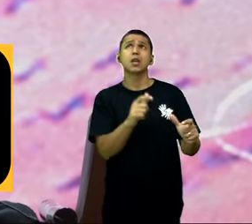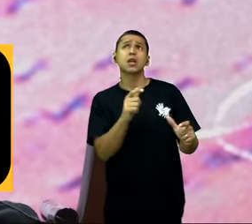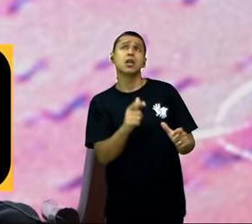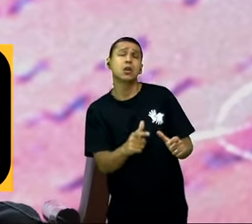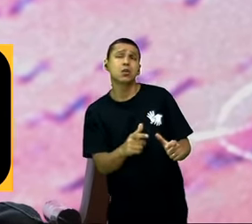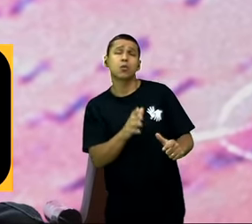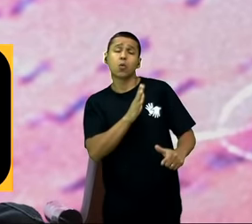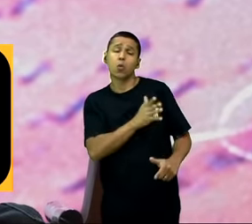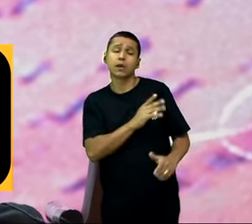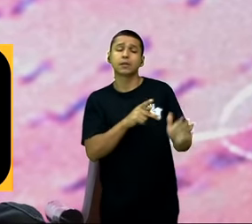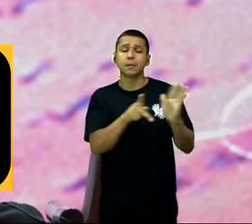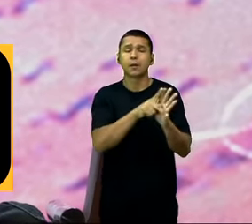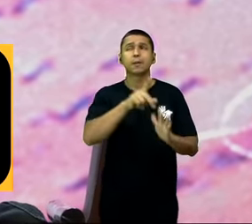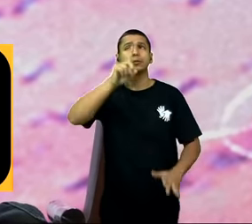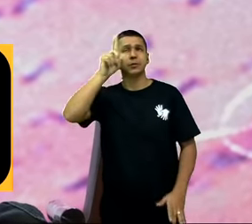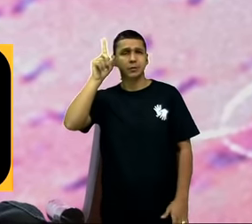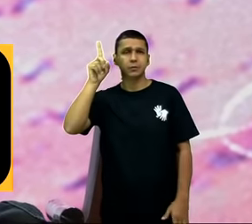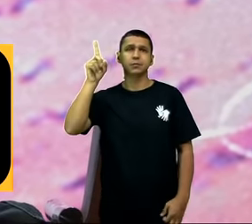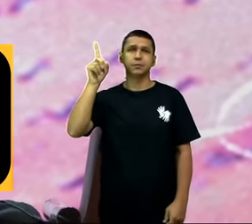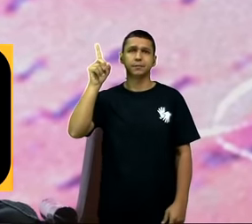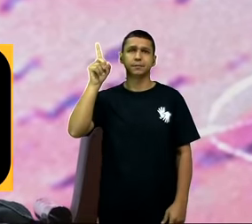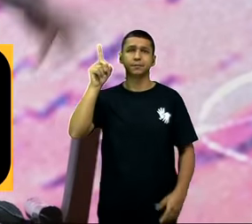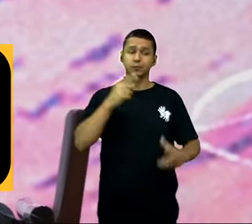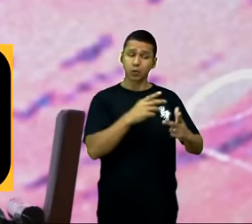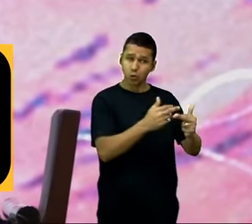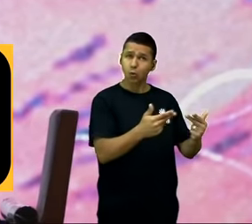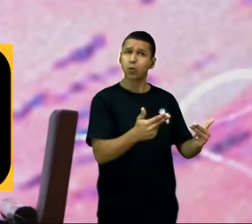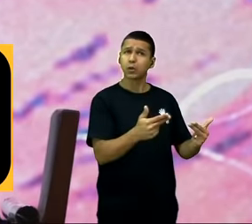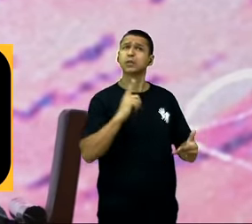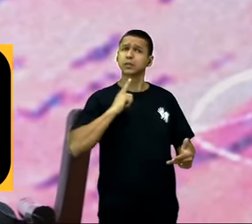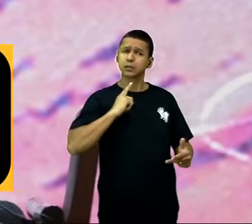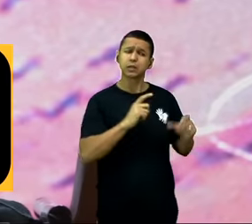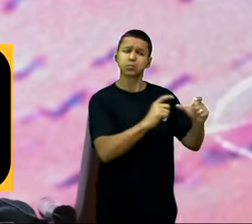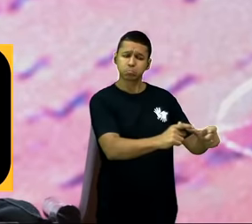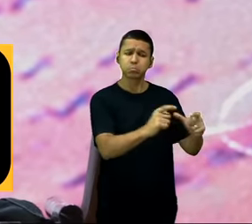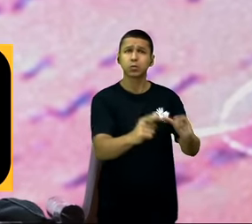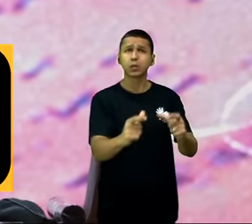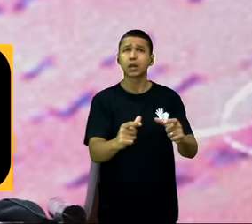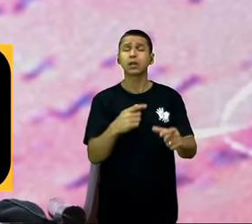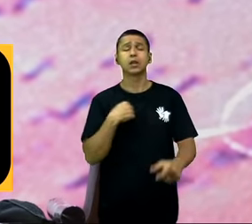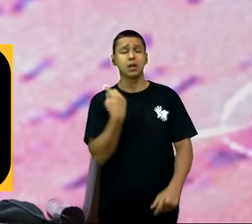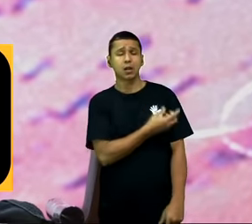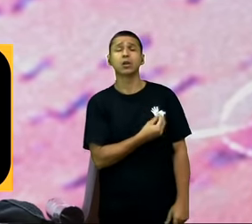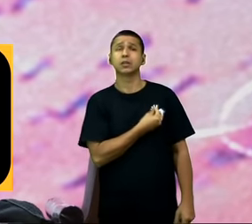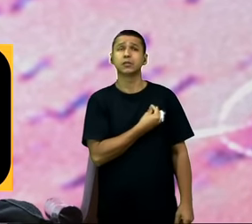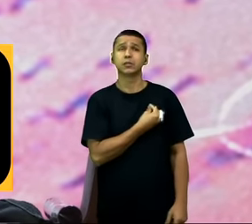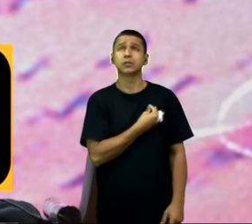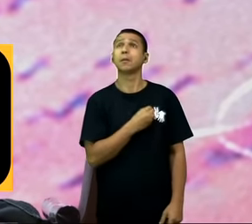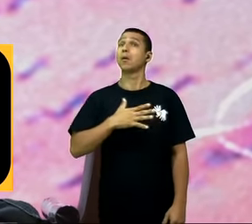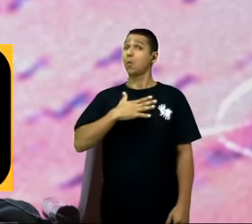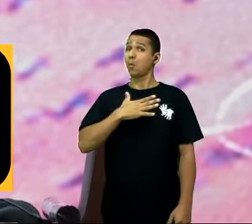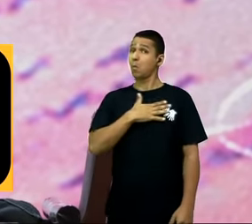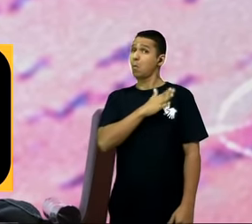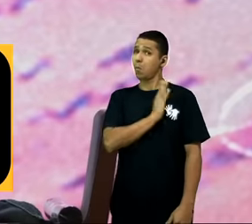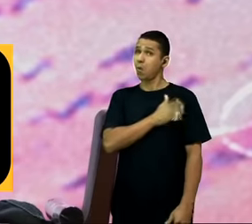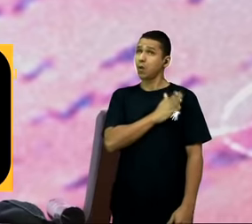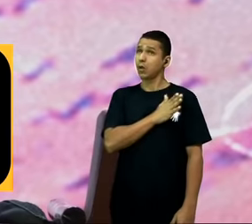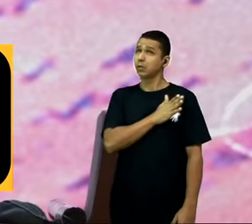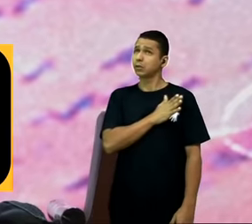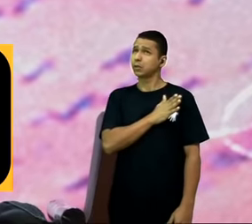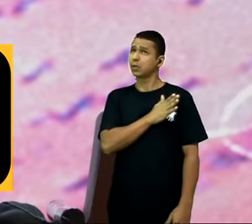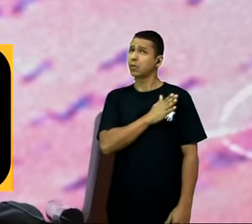discípulos tiveram que aprender isso. Coisas têm lugares na nossa vida. E o meu coração tem um lugar que é só para